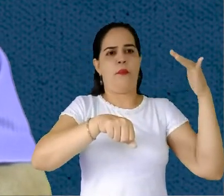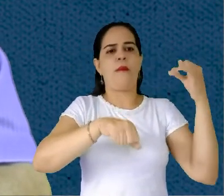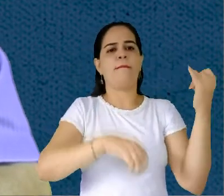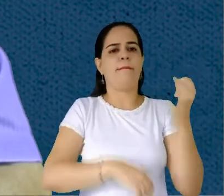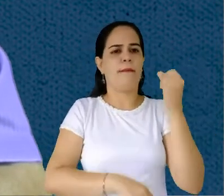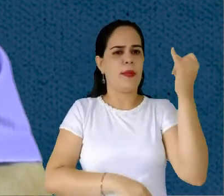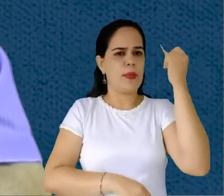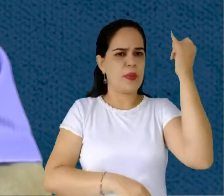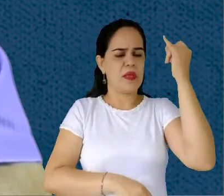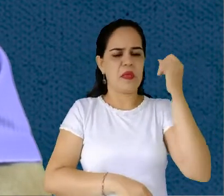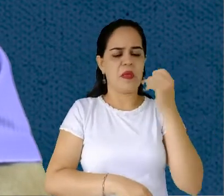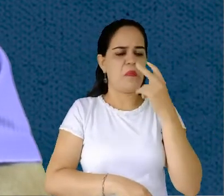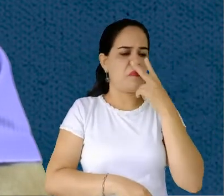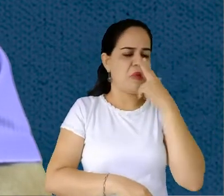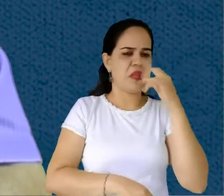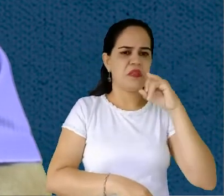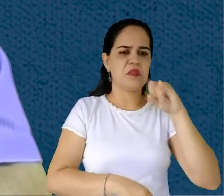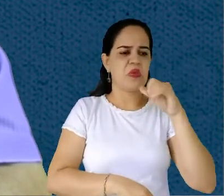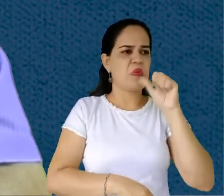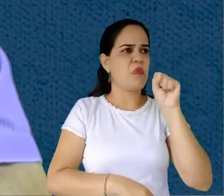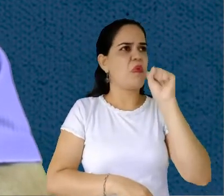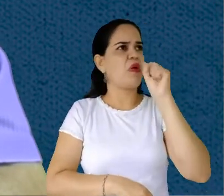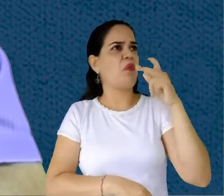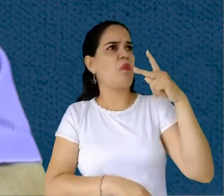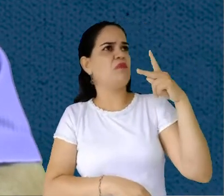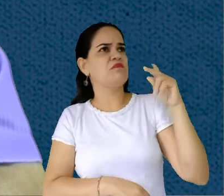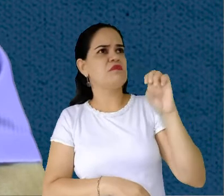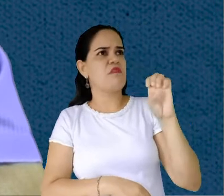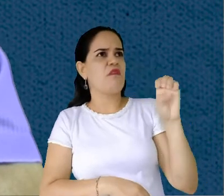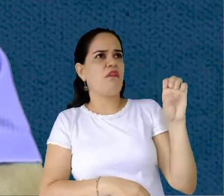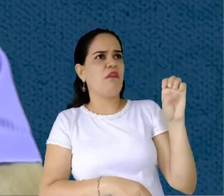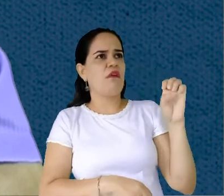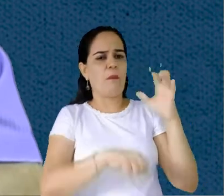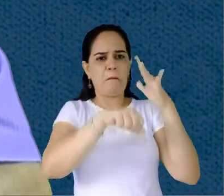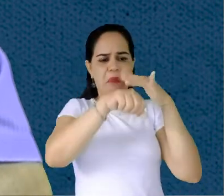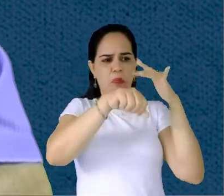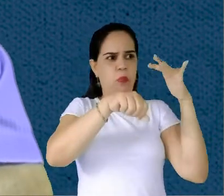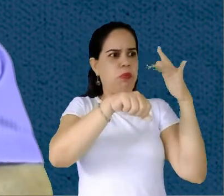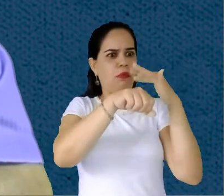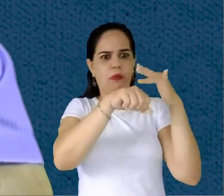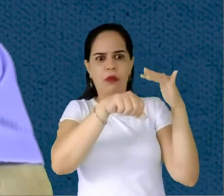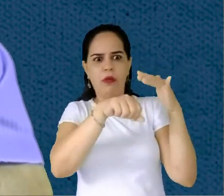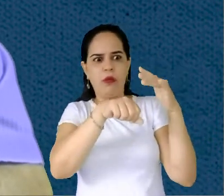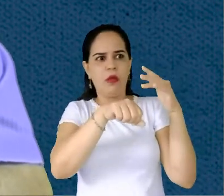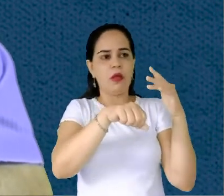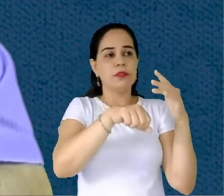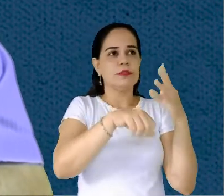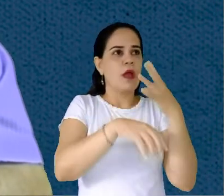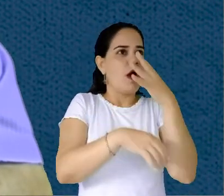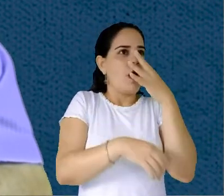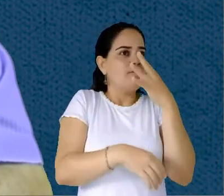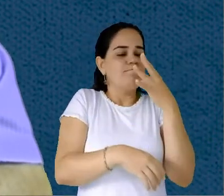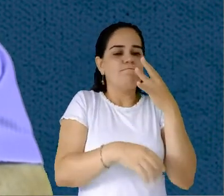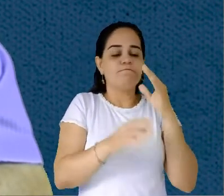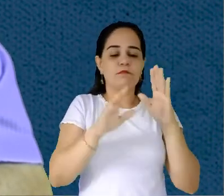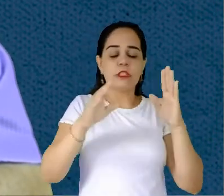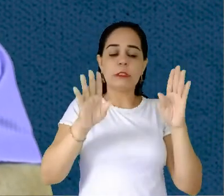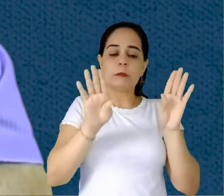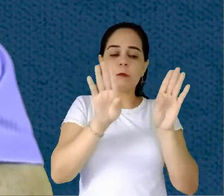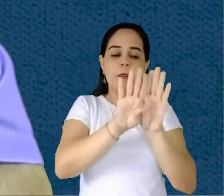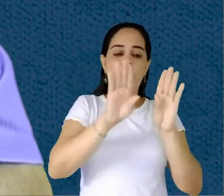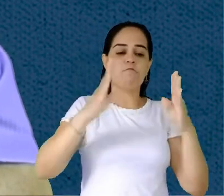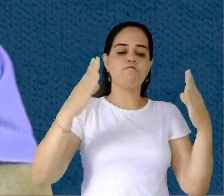preciosíssima, como o brilho de jaspe cristalino. Estava cercada por uma